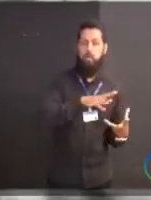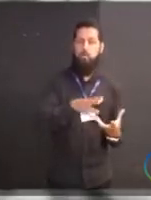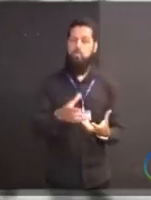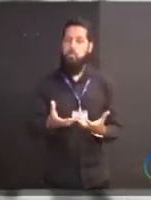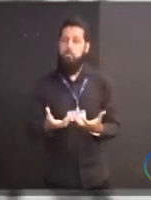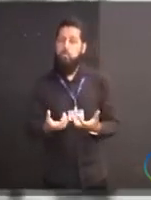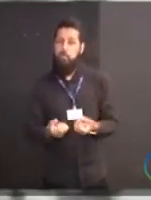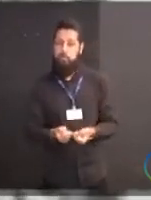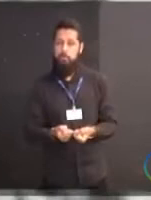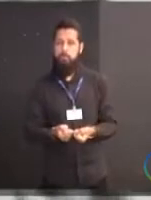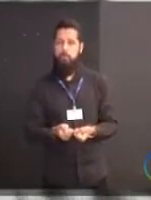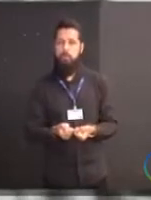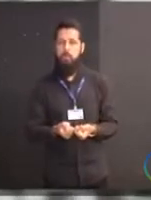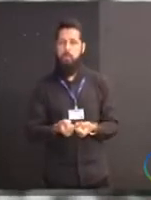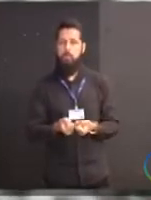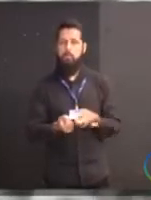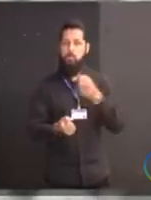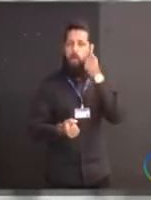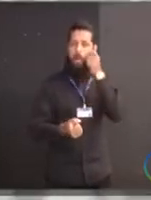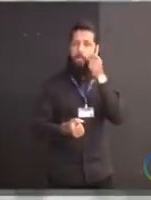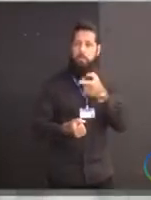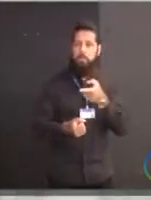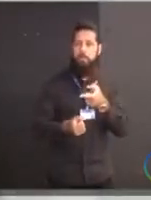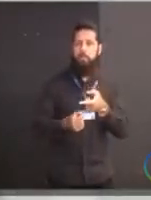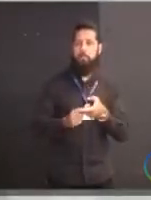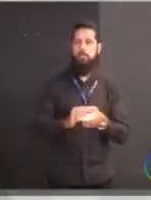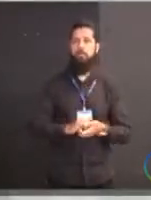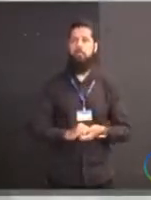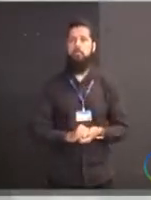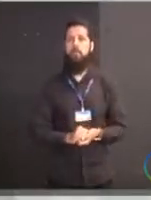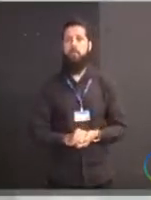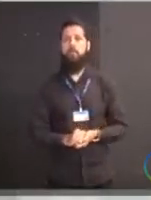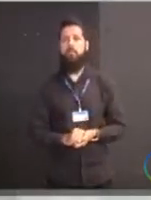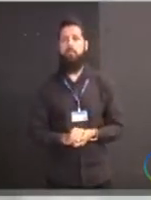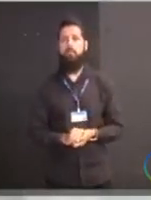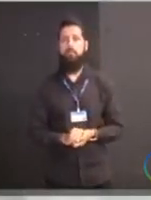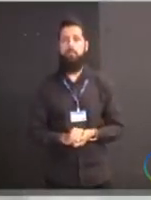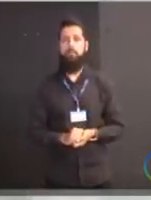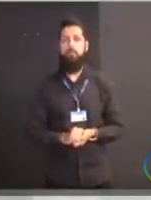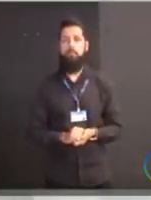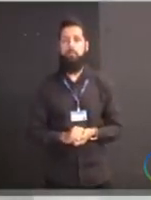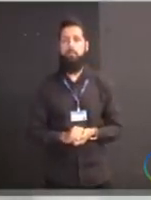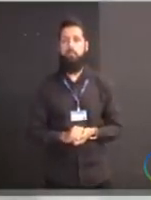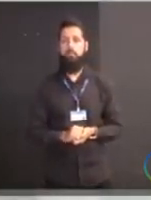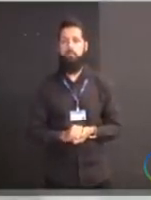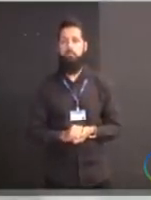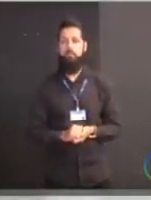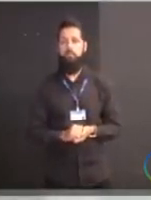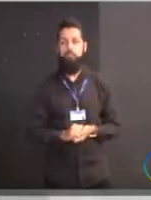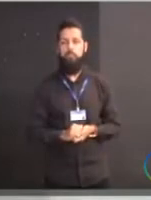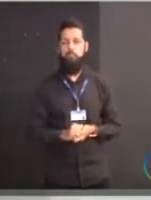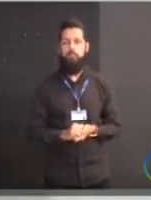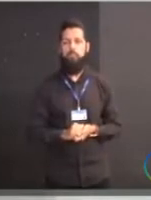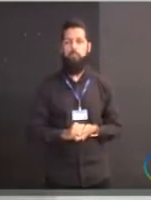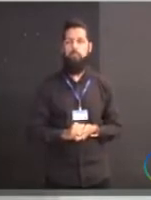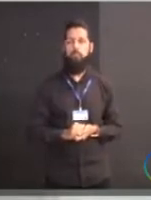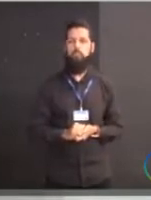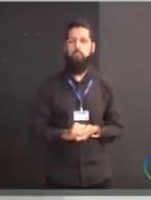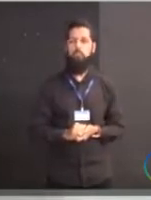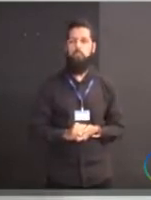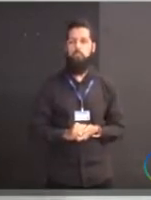presidido por inteligências de ordem superior. Mas a inteligência divina se conjuga com a